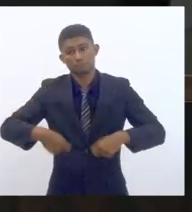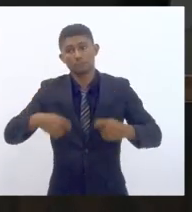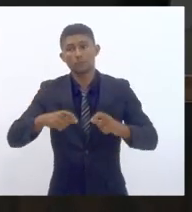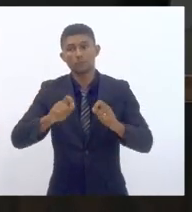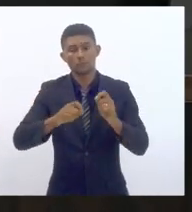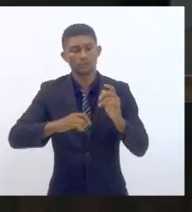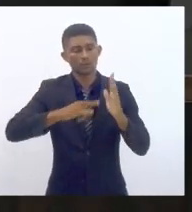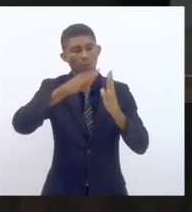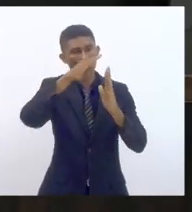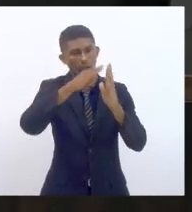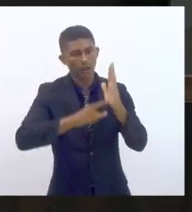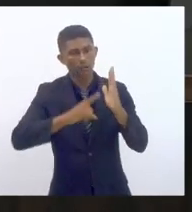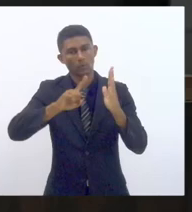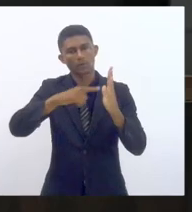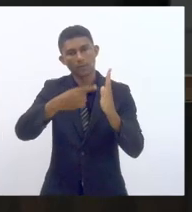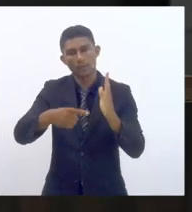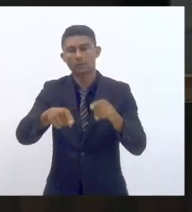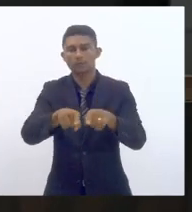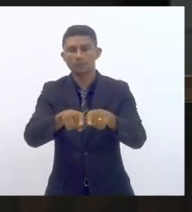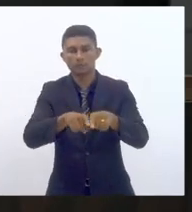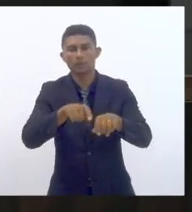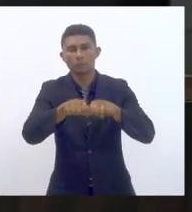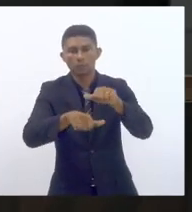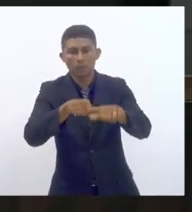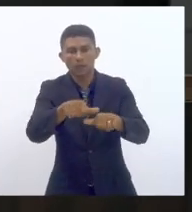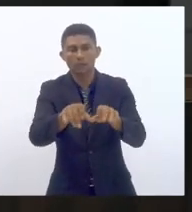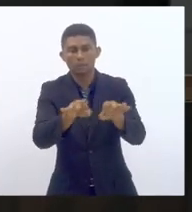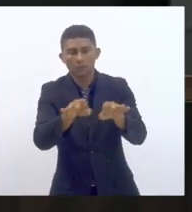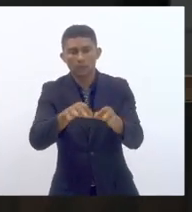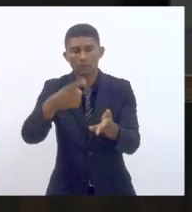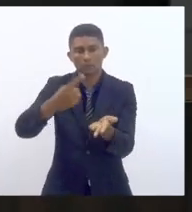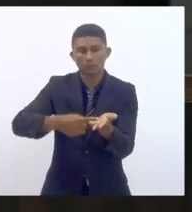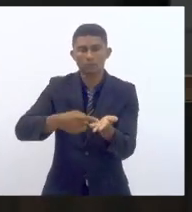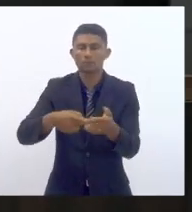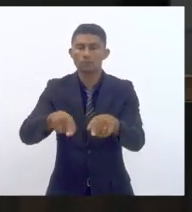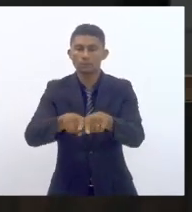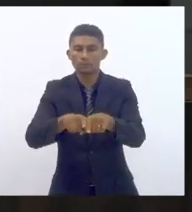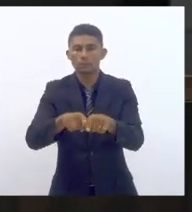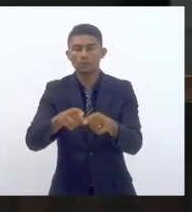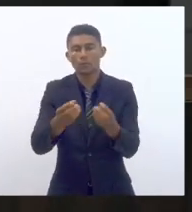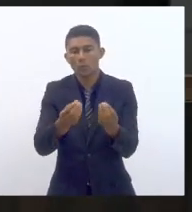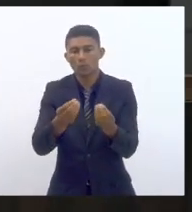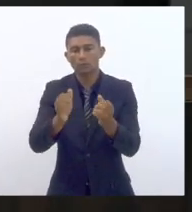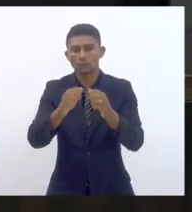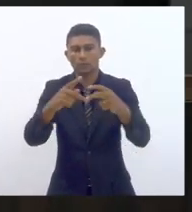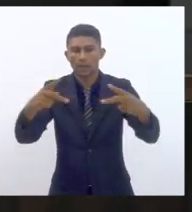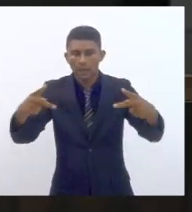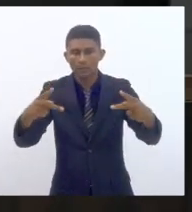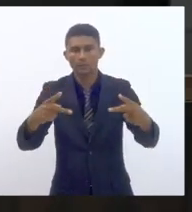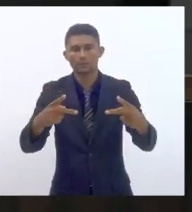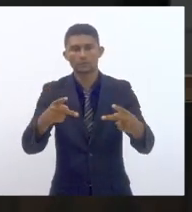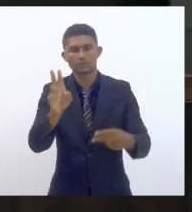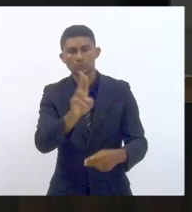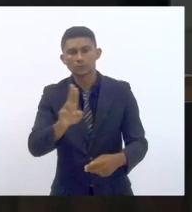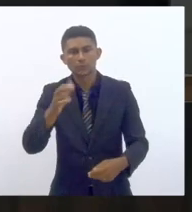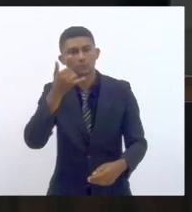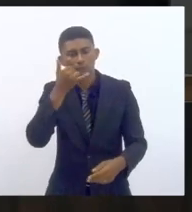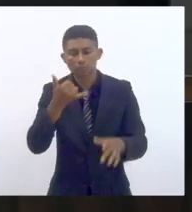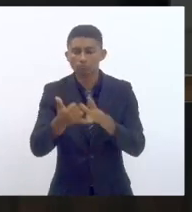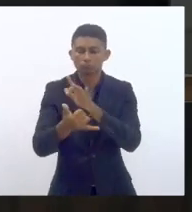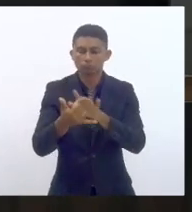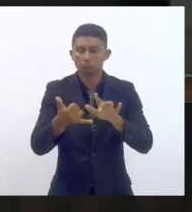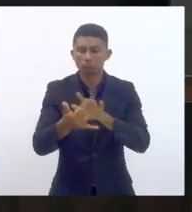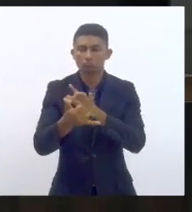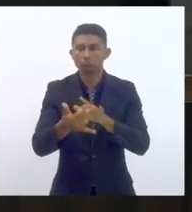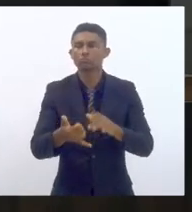contratos e troca de planos de telefonia móvel e uso de dados por meio de aplicativos de atendimento ao consumidor, da mesma forma